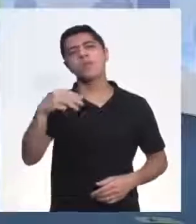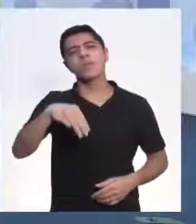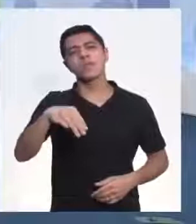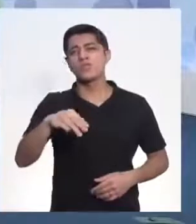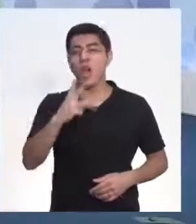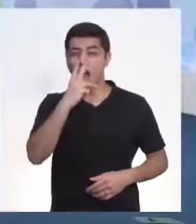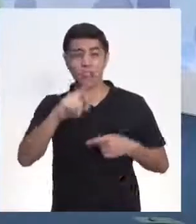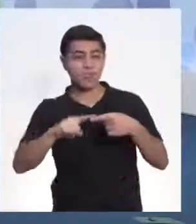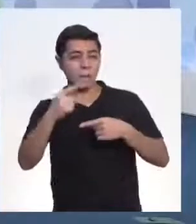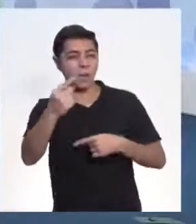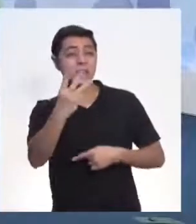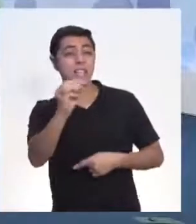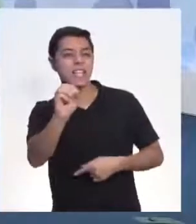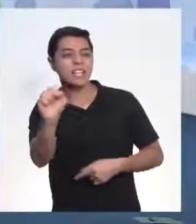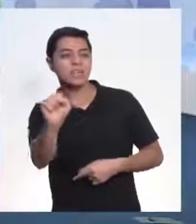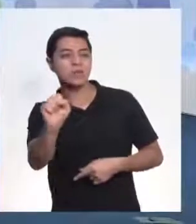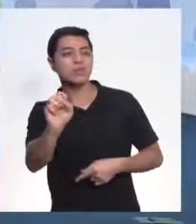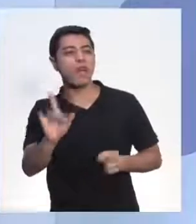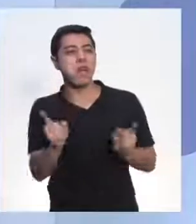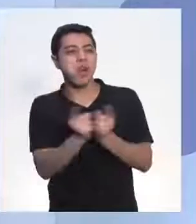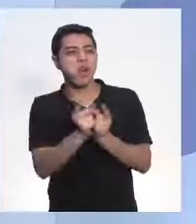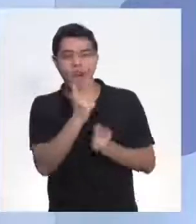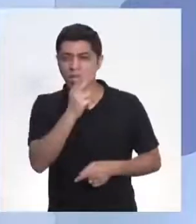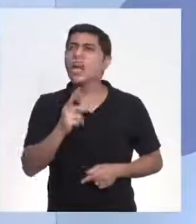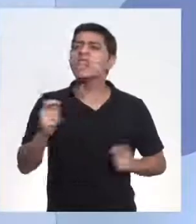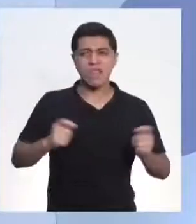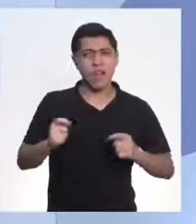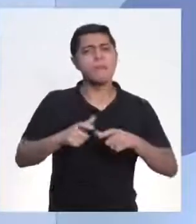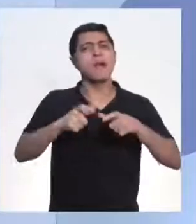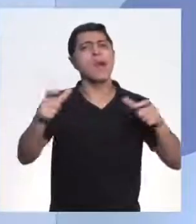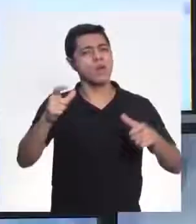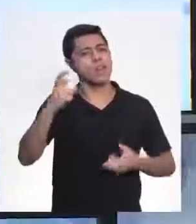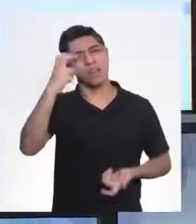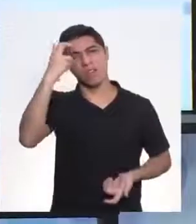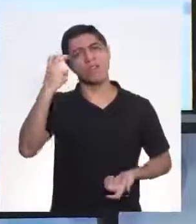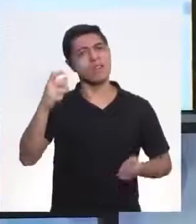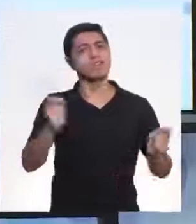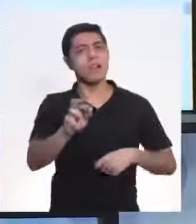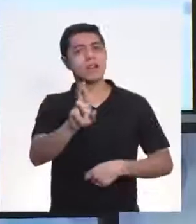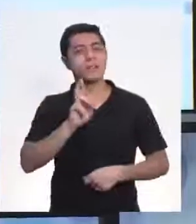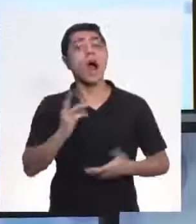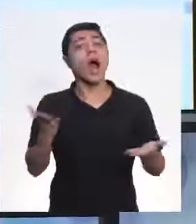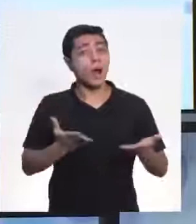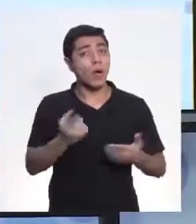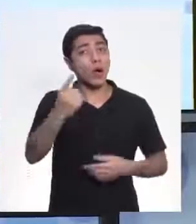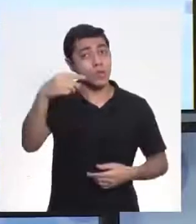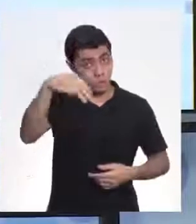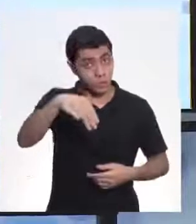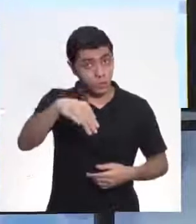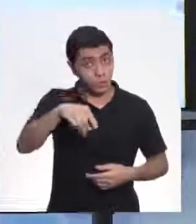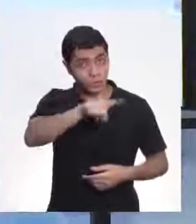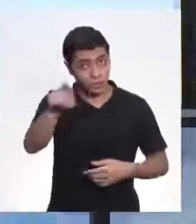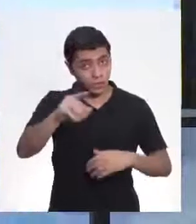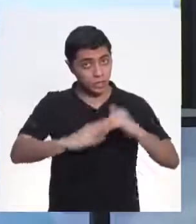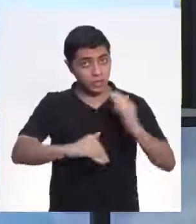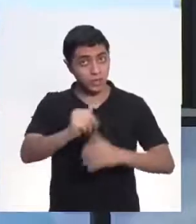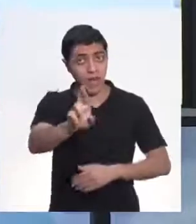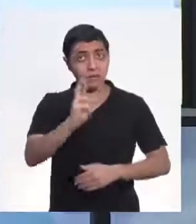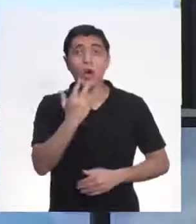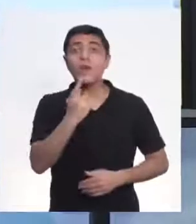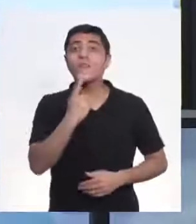30 segundos. O que você acha? Bora, a maioria já consegue até responder. Pois é, mas nessa ainda fica com 1 minuto para vocês,